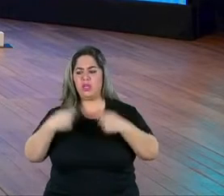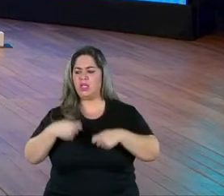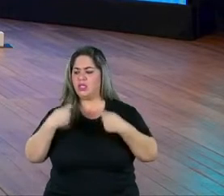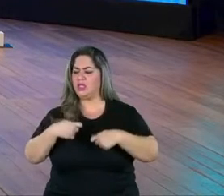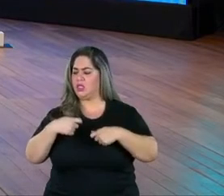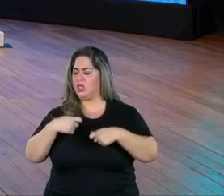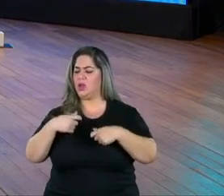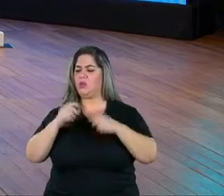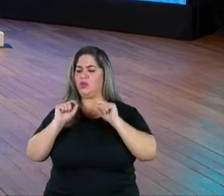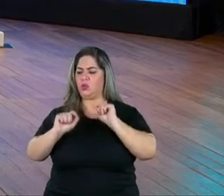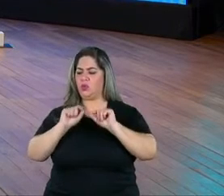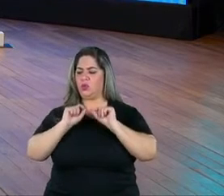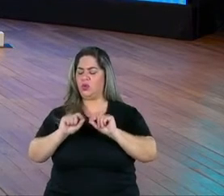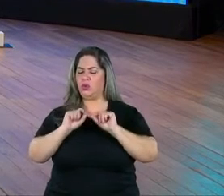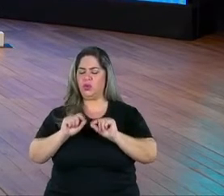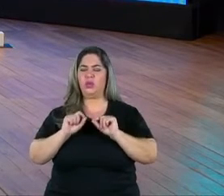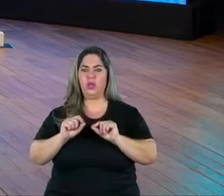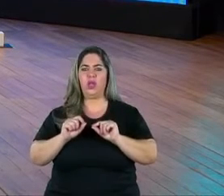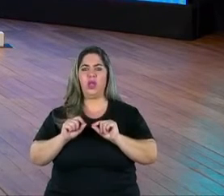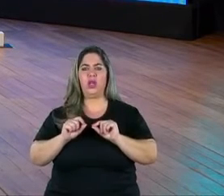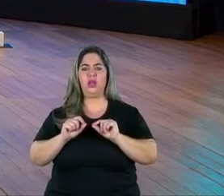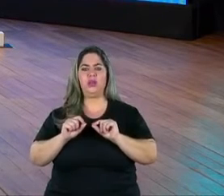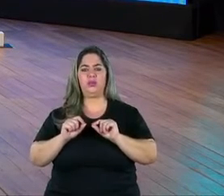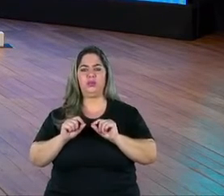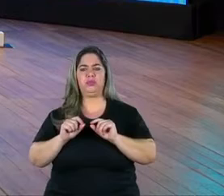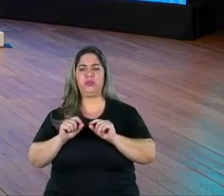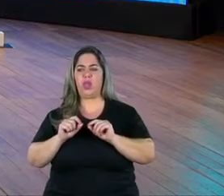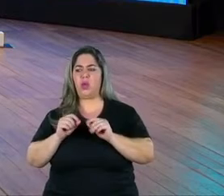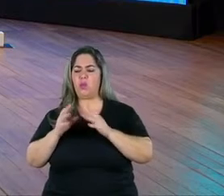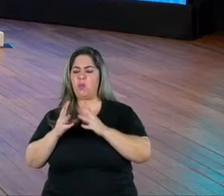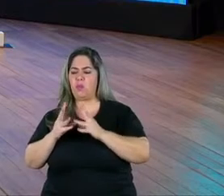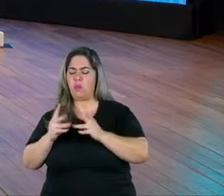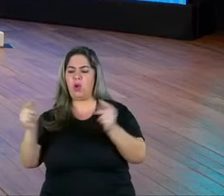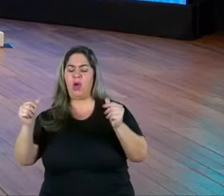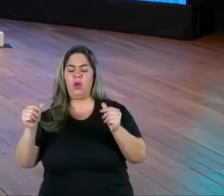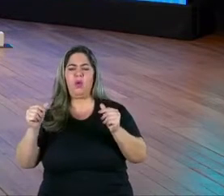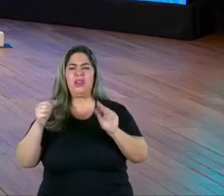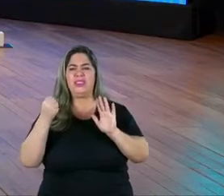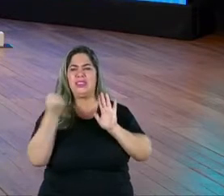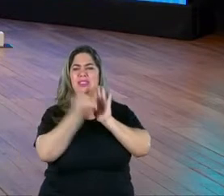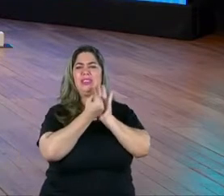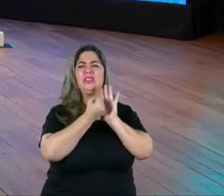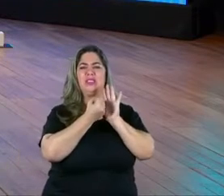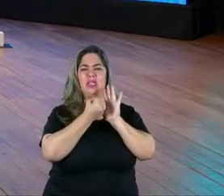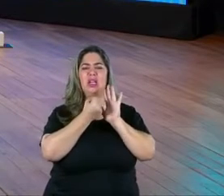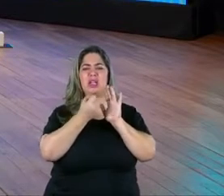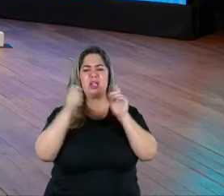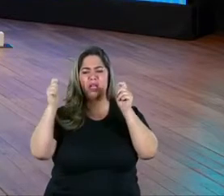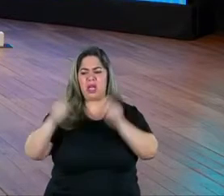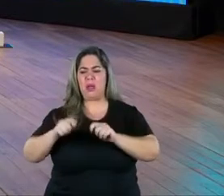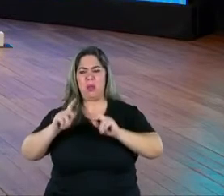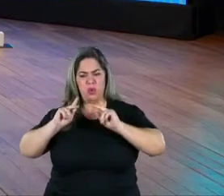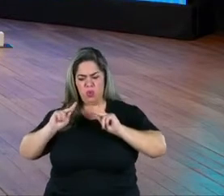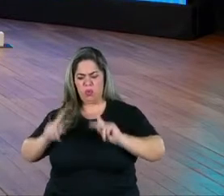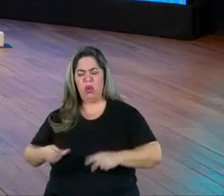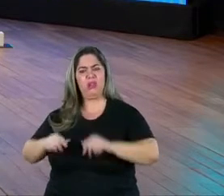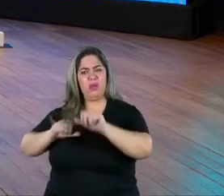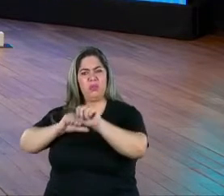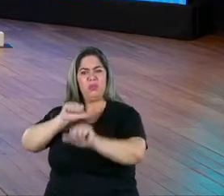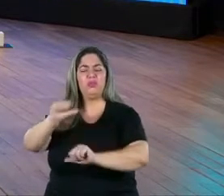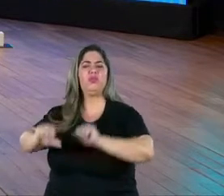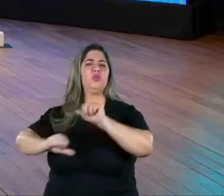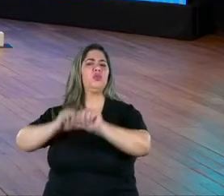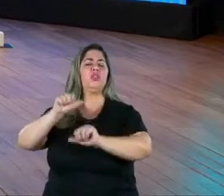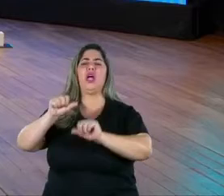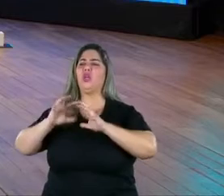biológica, de uma imunologia jurídica e de uma imunologia simbólica, capazes de restaurar o humano em todas as